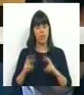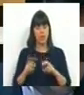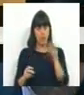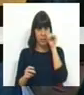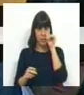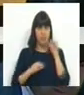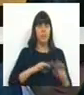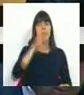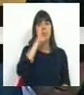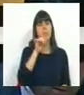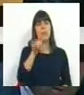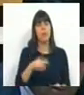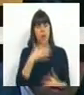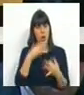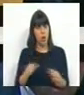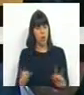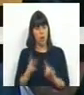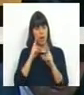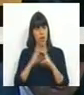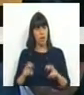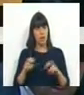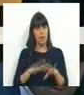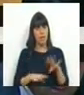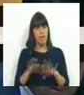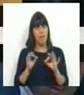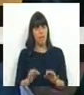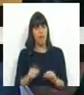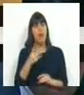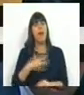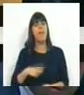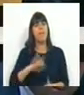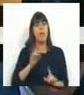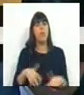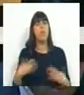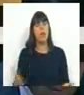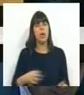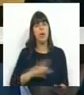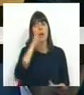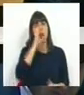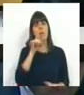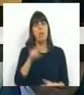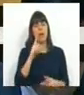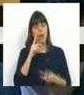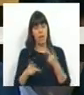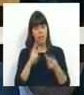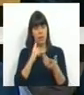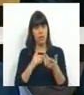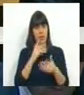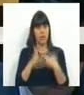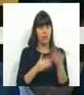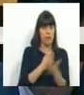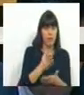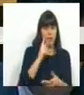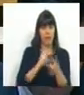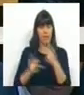investigação. Sr. Ministro, não acredita na investigação feita? O que é que pretende? Sr. Ministro, com avaliações para a frente, avaliações